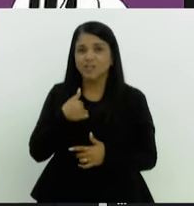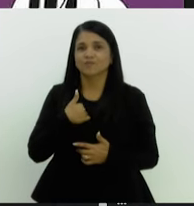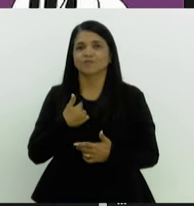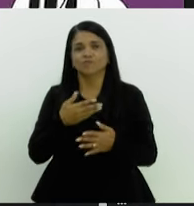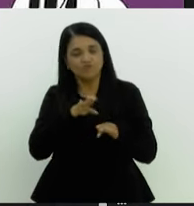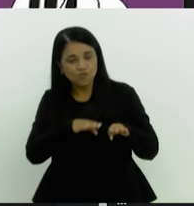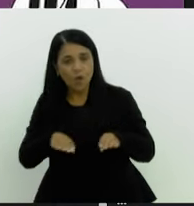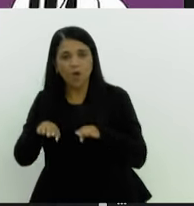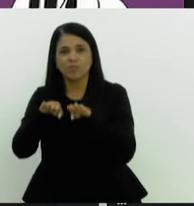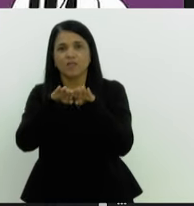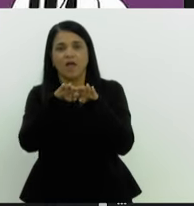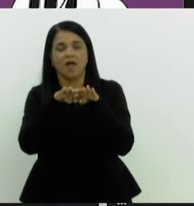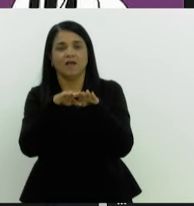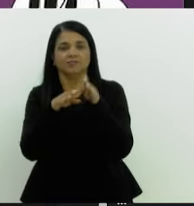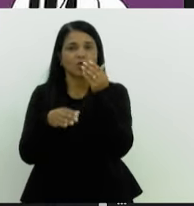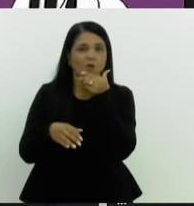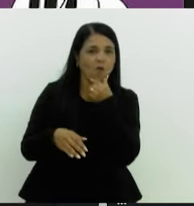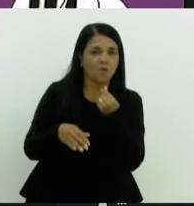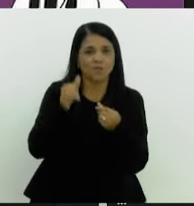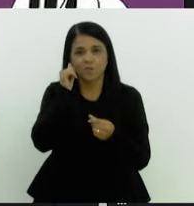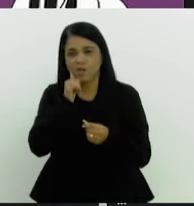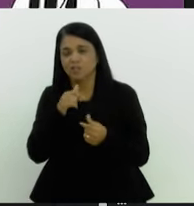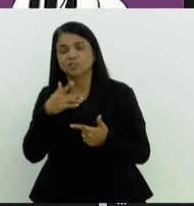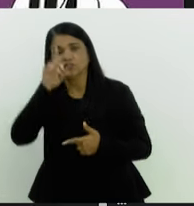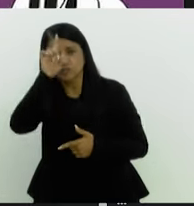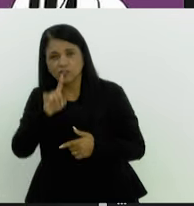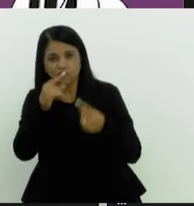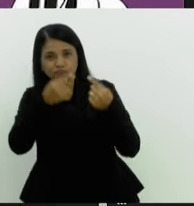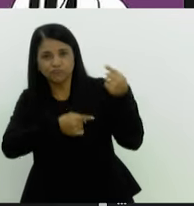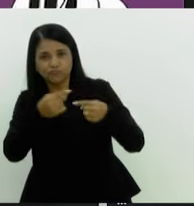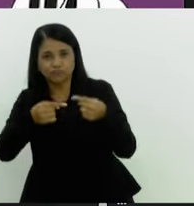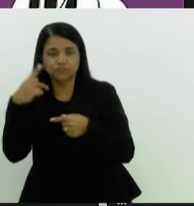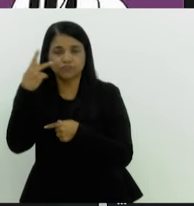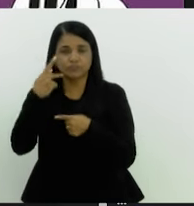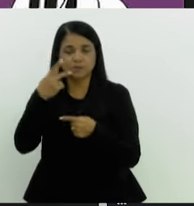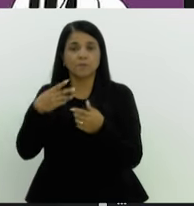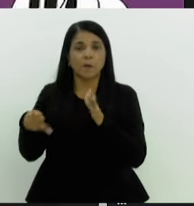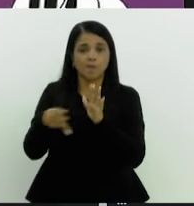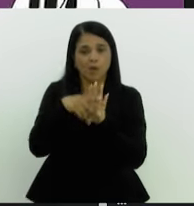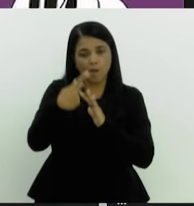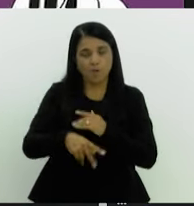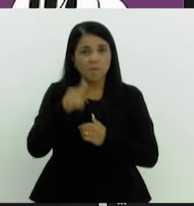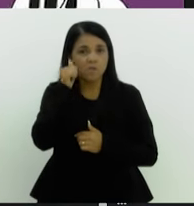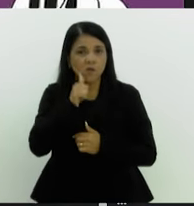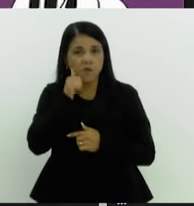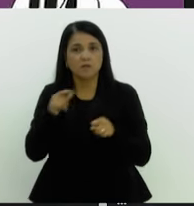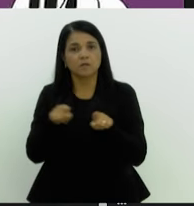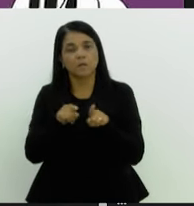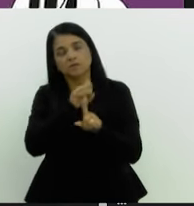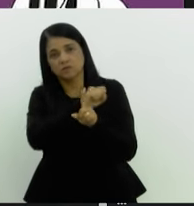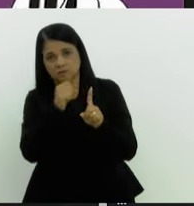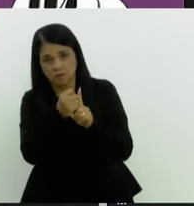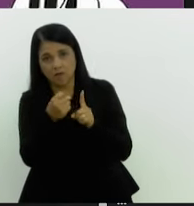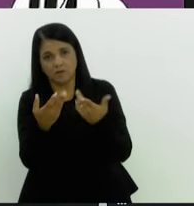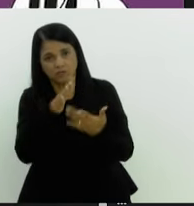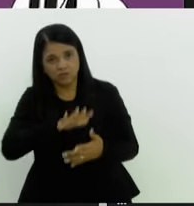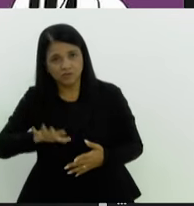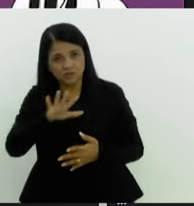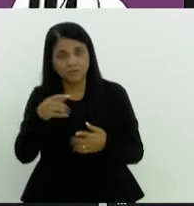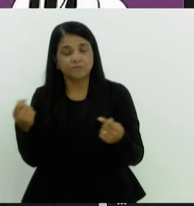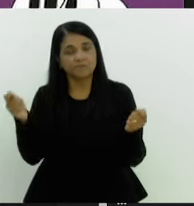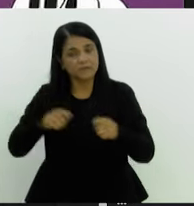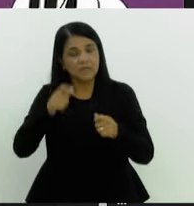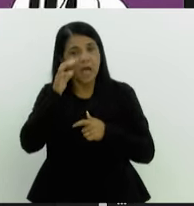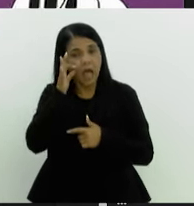de igualdade direitos de discutir políticas paraas próprias mulheres e paraa sociedade como um todo Então temos que estar atentos a